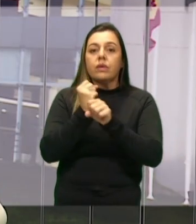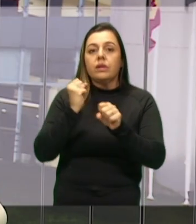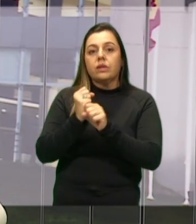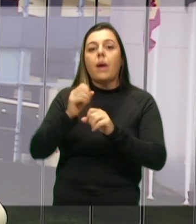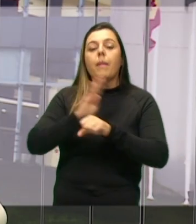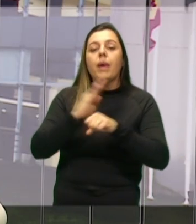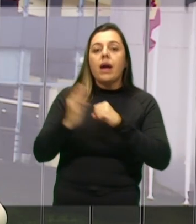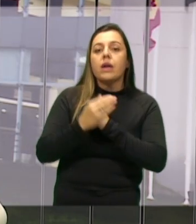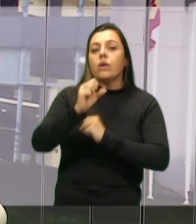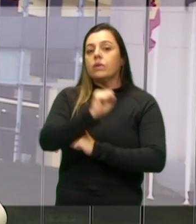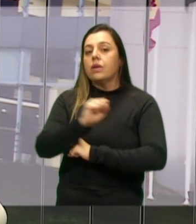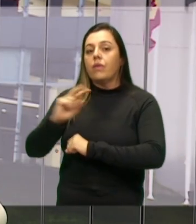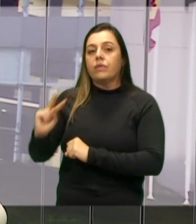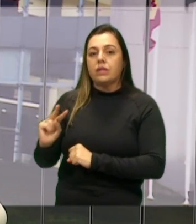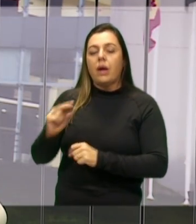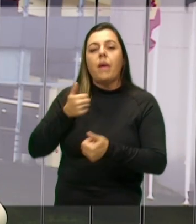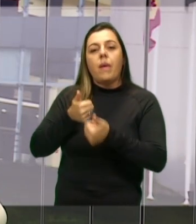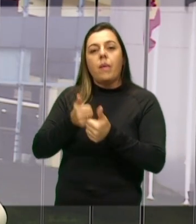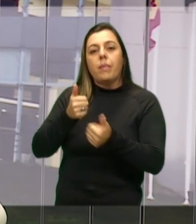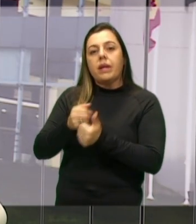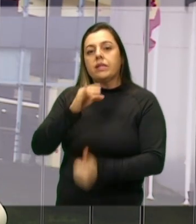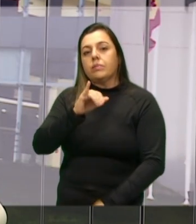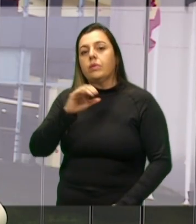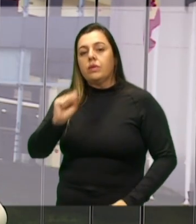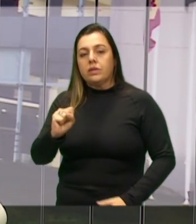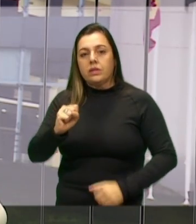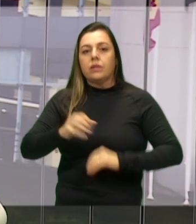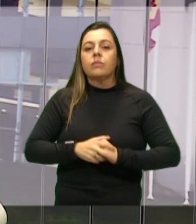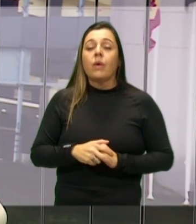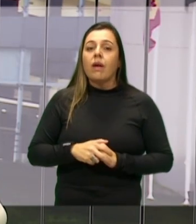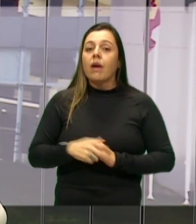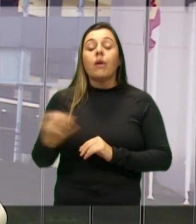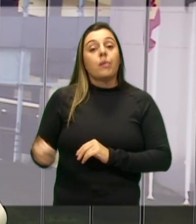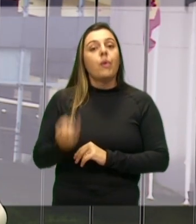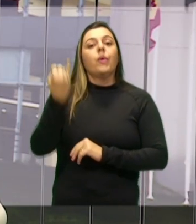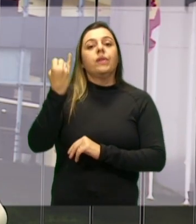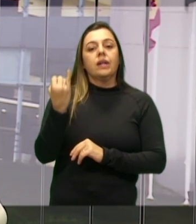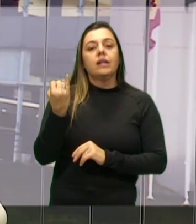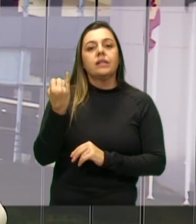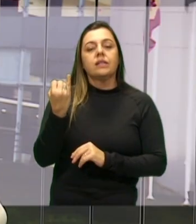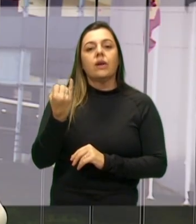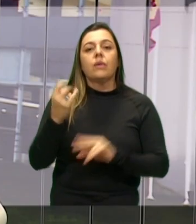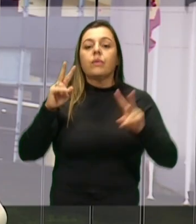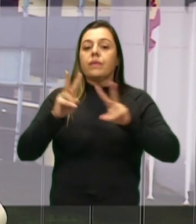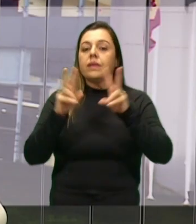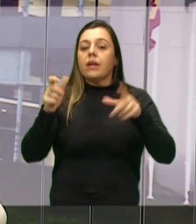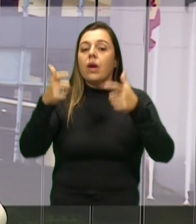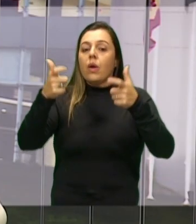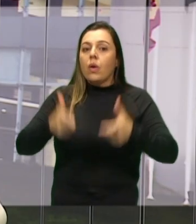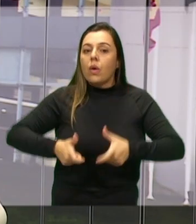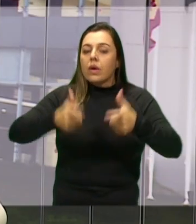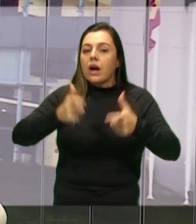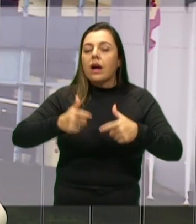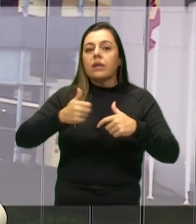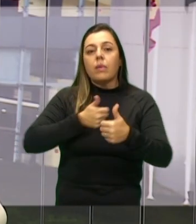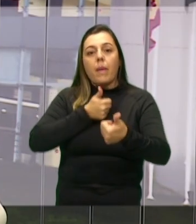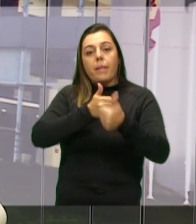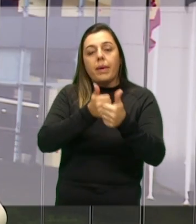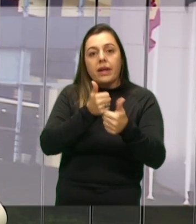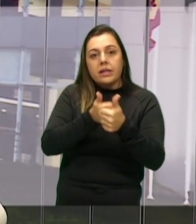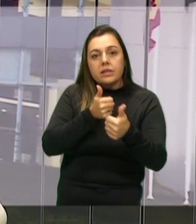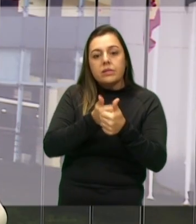São Vicente, é um terreno próximo ao CIS, na Adolfo Konder, então isso é muito importante. A questão também da localidade, por ser